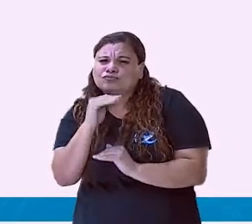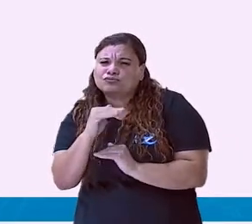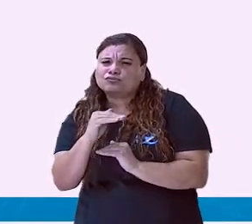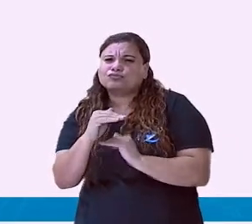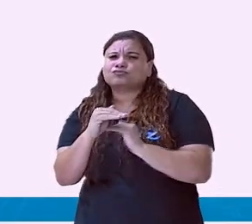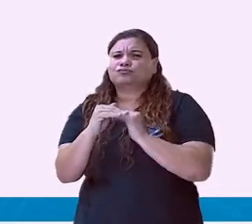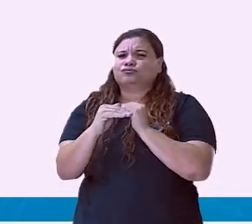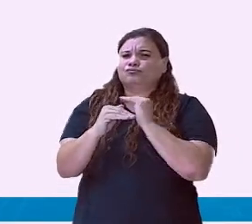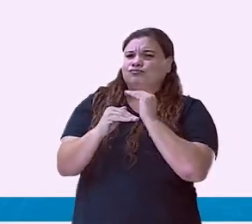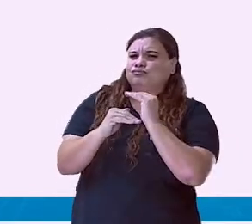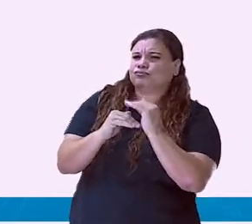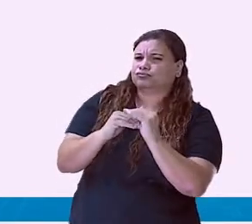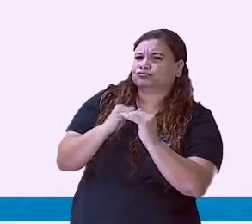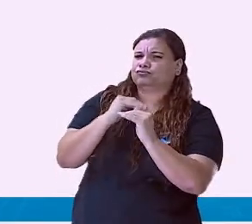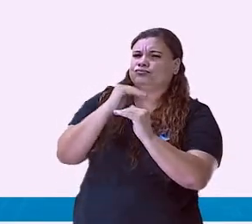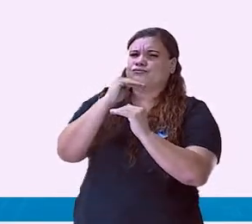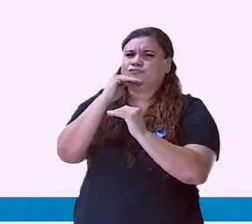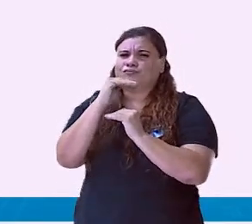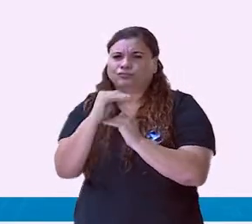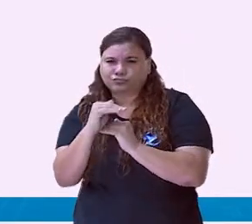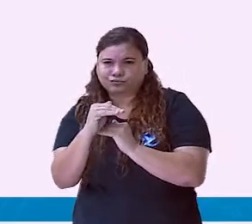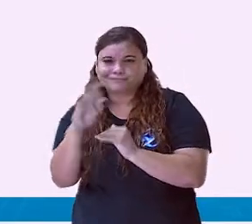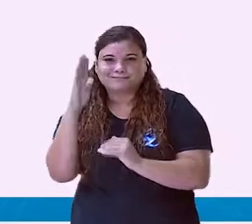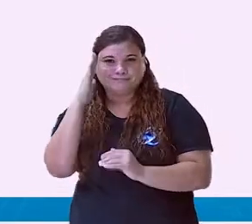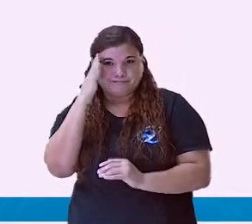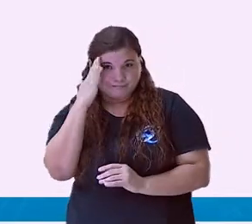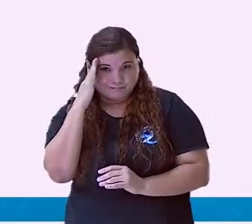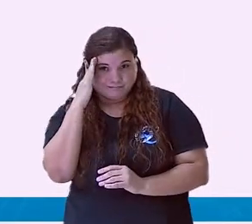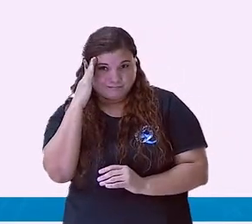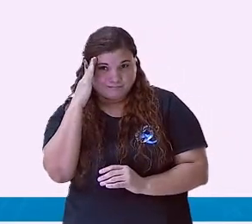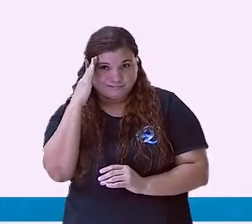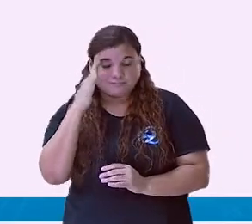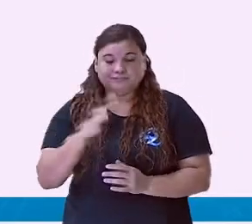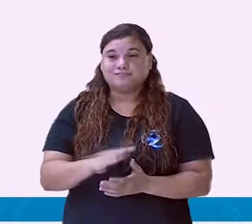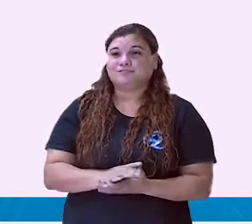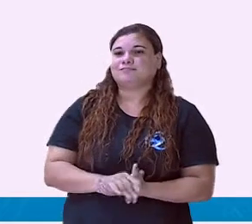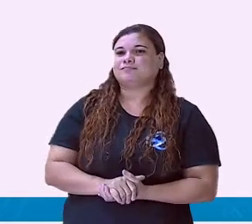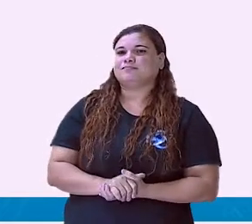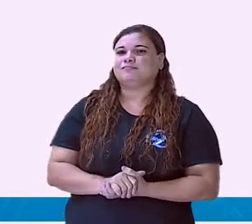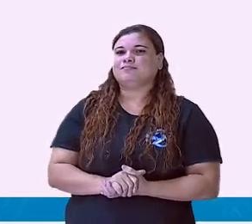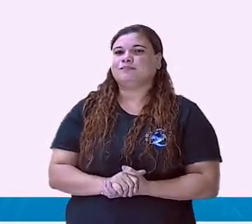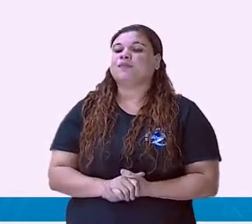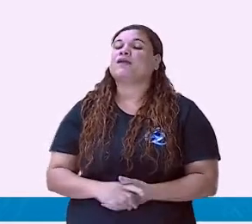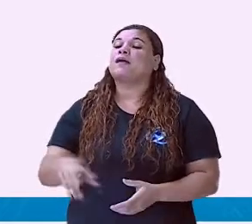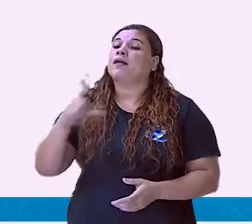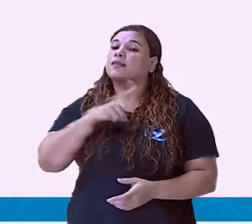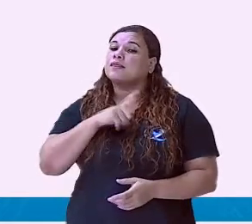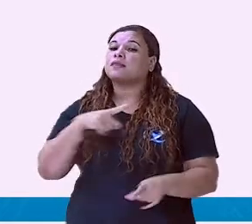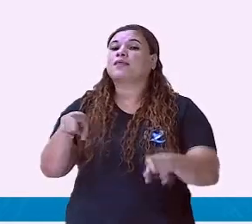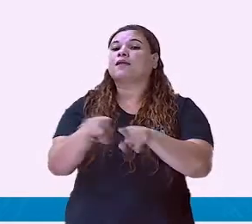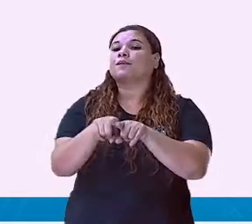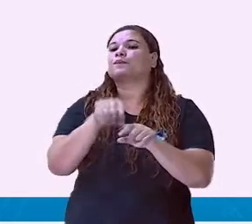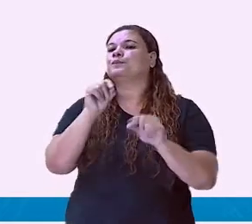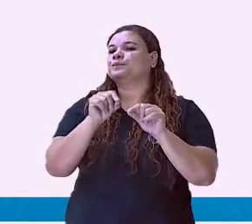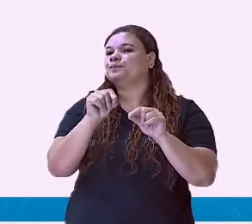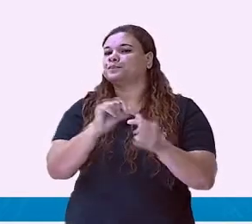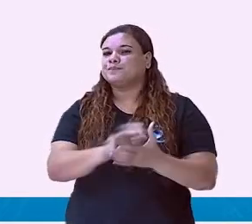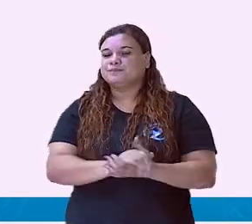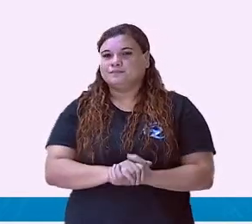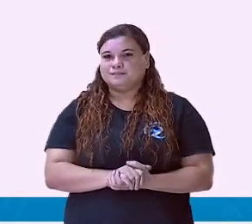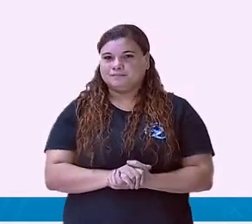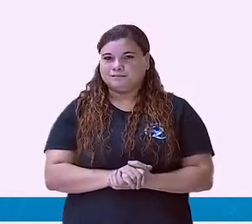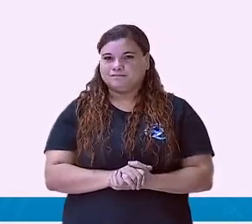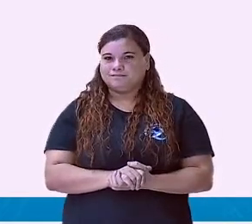Entenderam essa questão? E aí tem uma outra coisa para a gente ver.